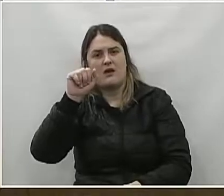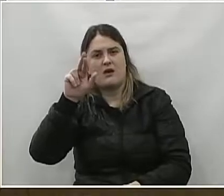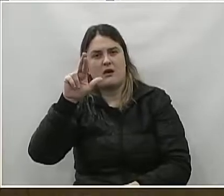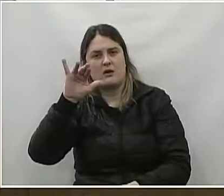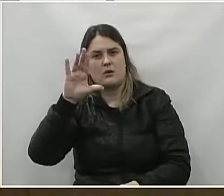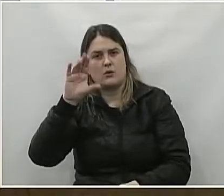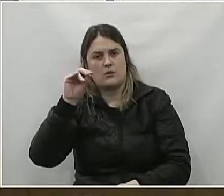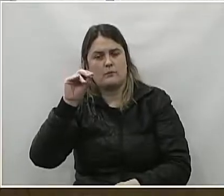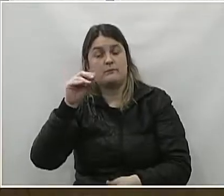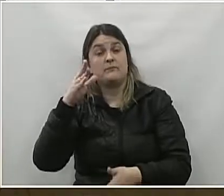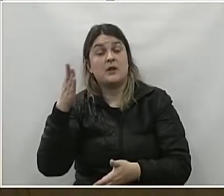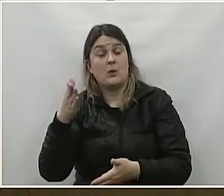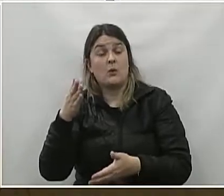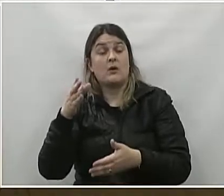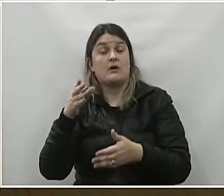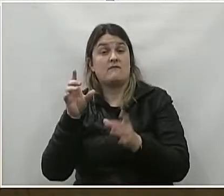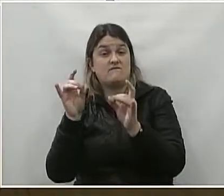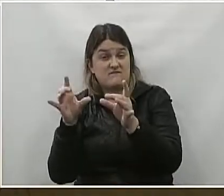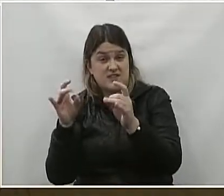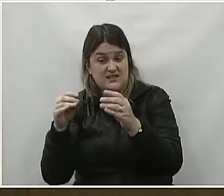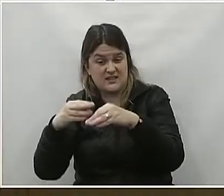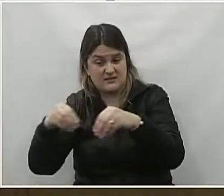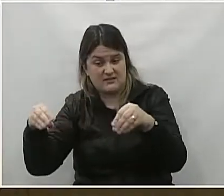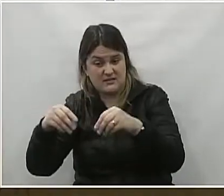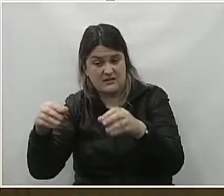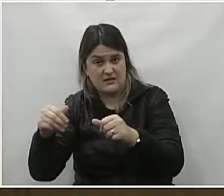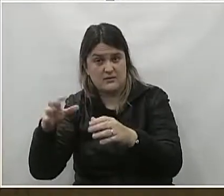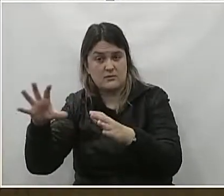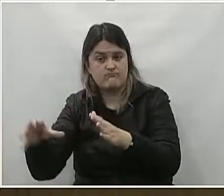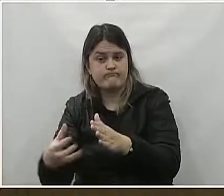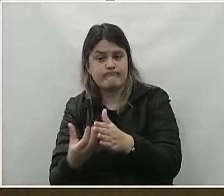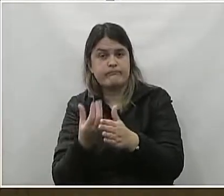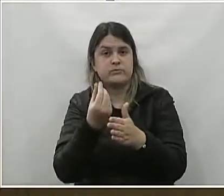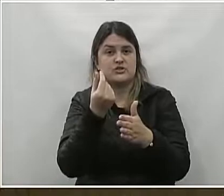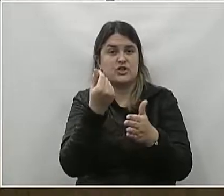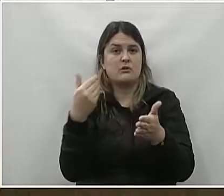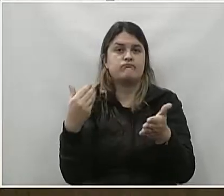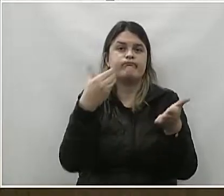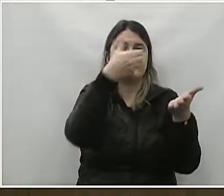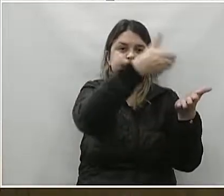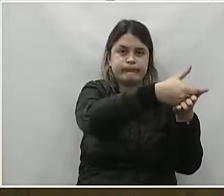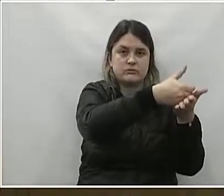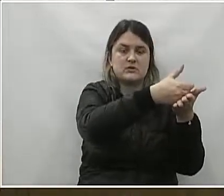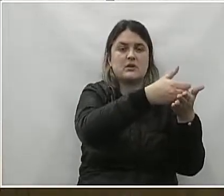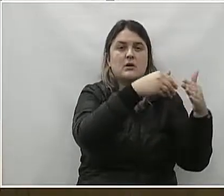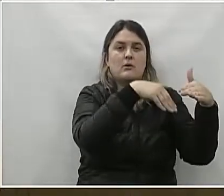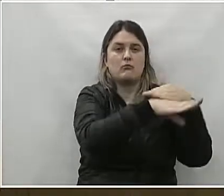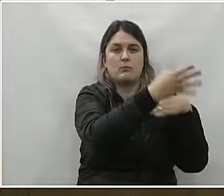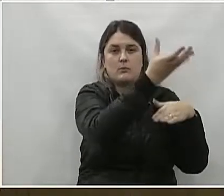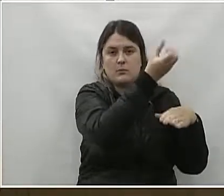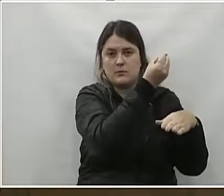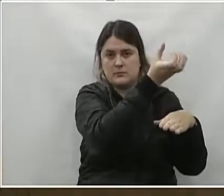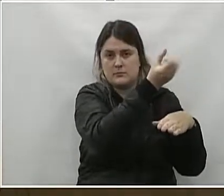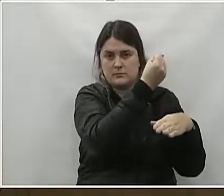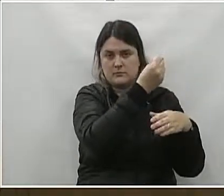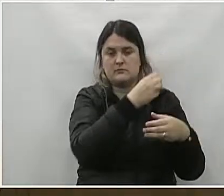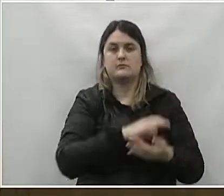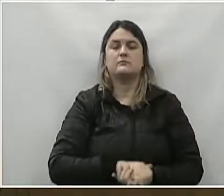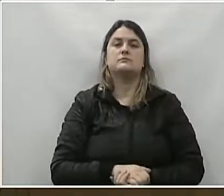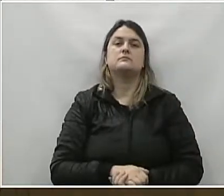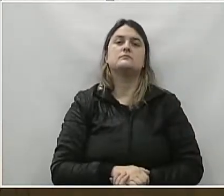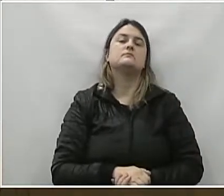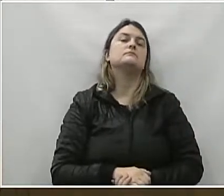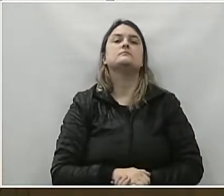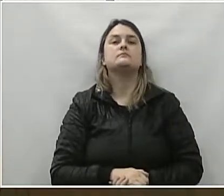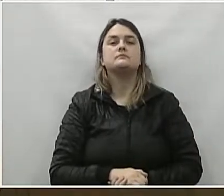será para custeio previdenciário da aposentadoria e pensões dos funcionários da administração pública direta e indireta do município de Nona Vitória,